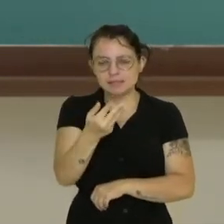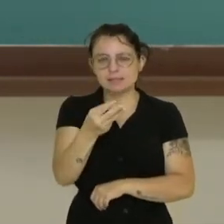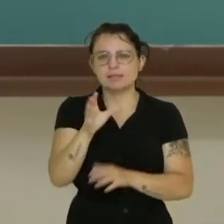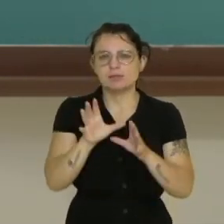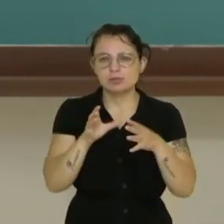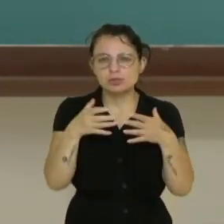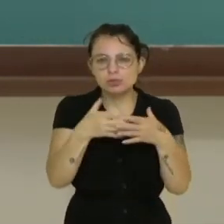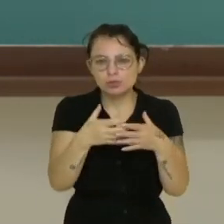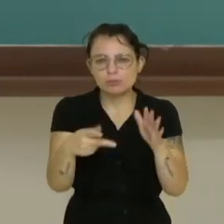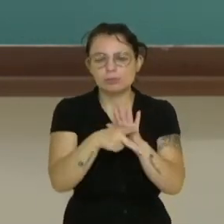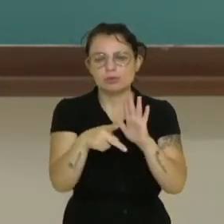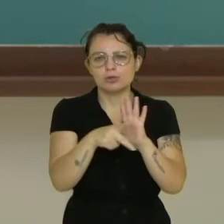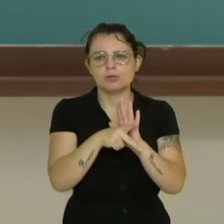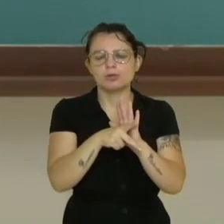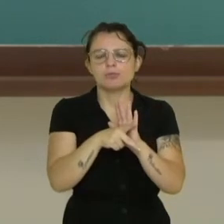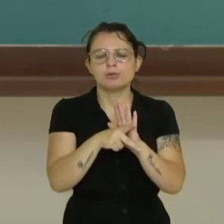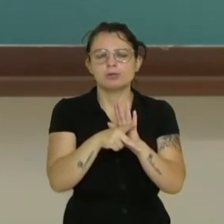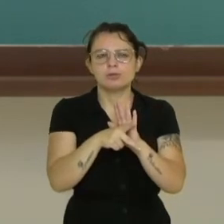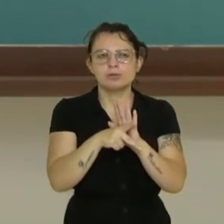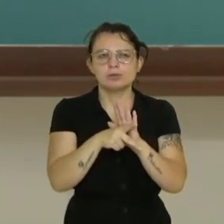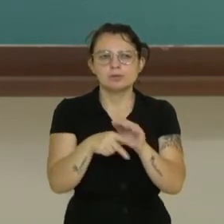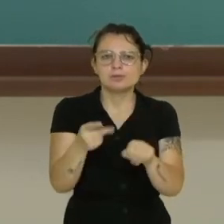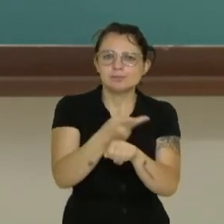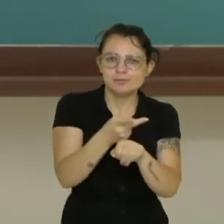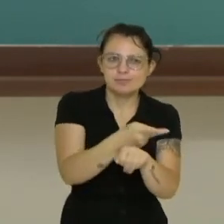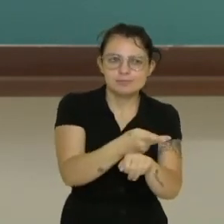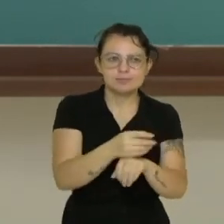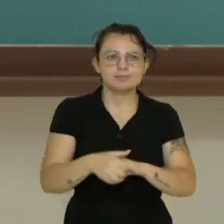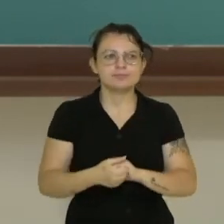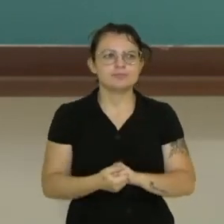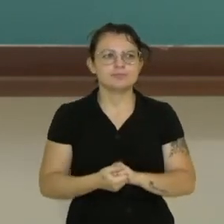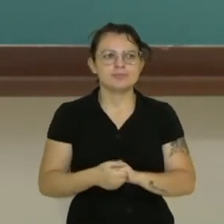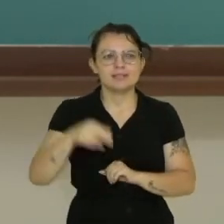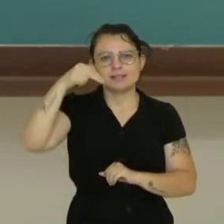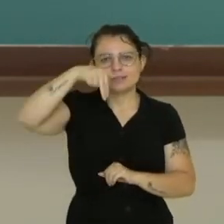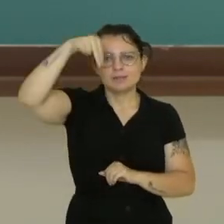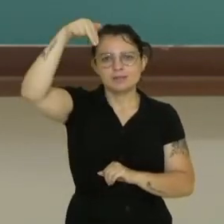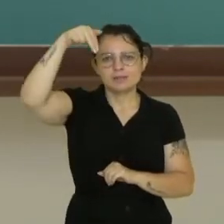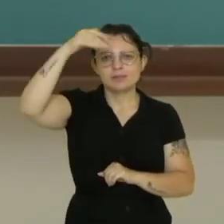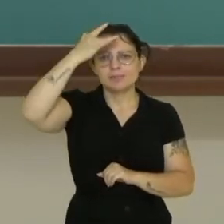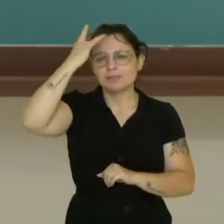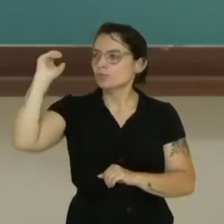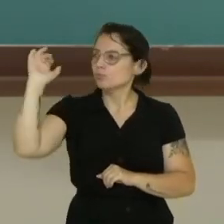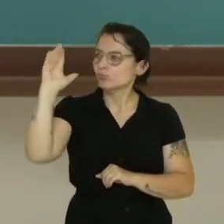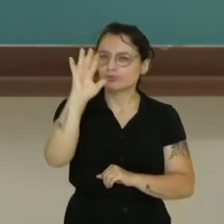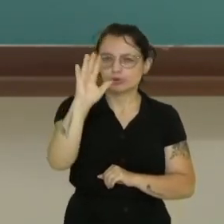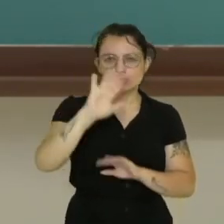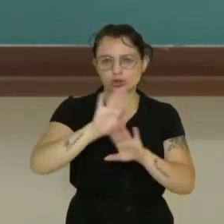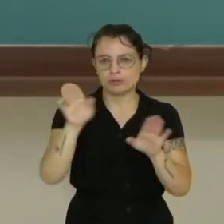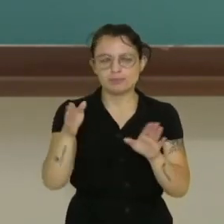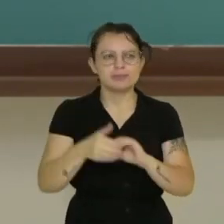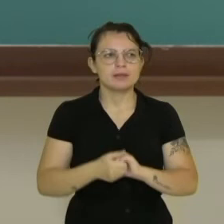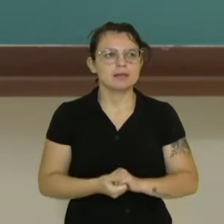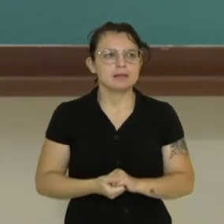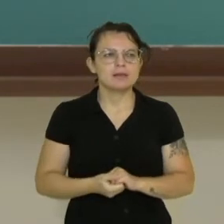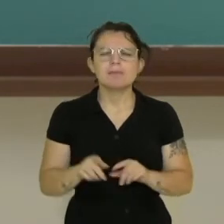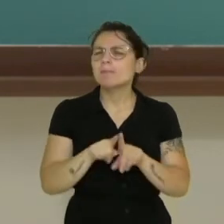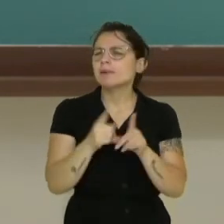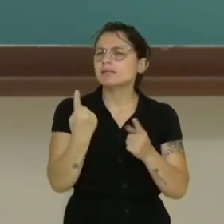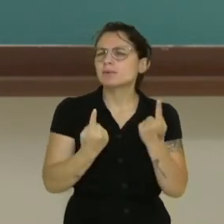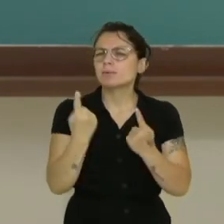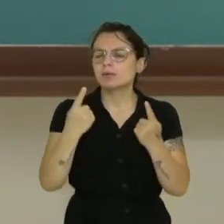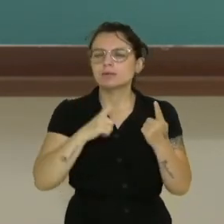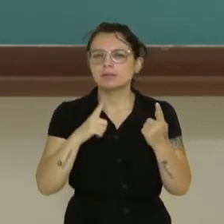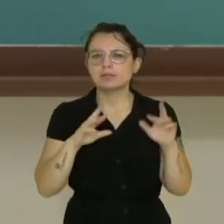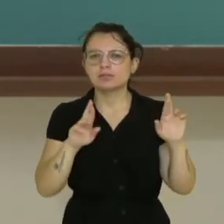colônias do sul eram todas colônias de exploração, enquanto as colônias do norte eram colônias de povoamento. Mas qual é a diferença